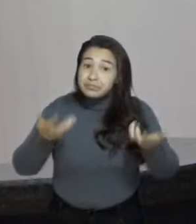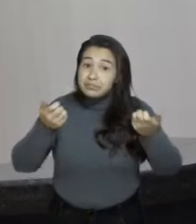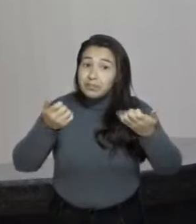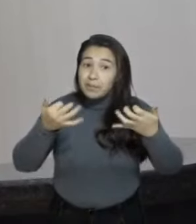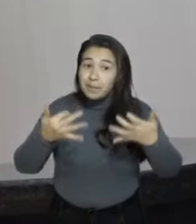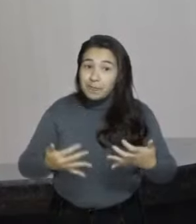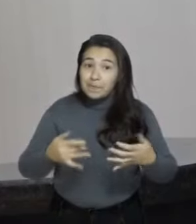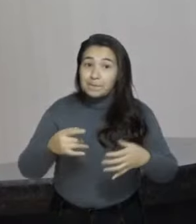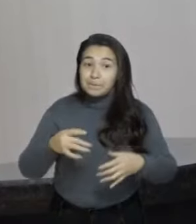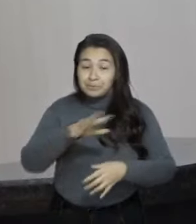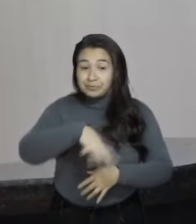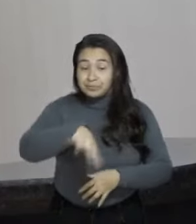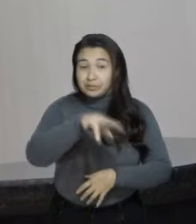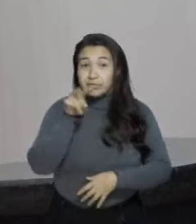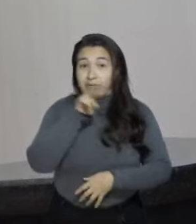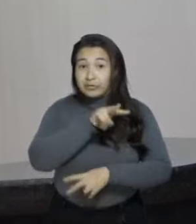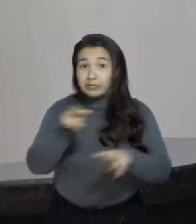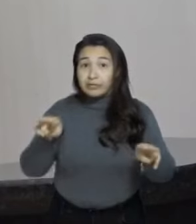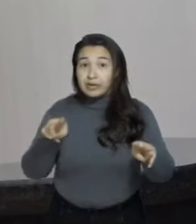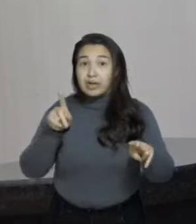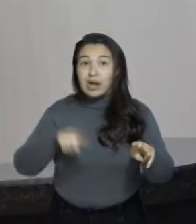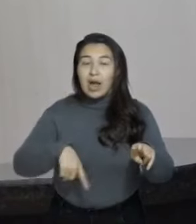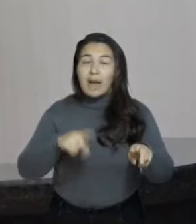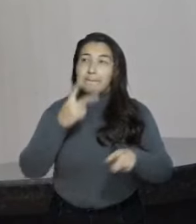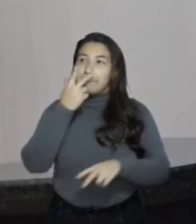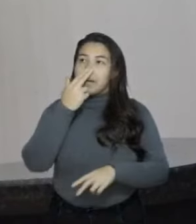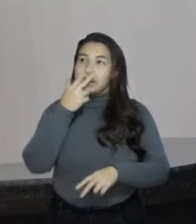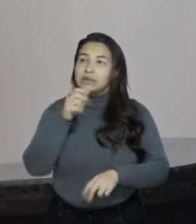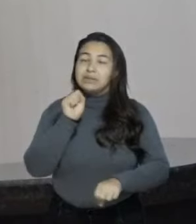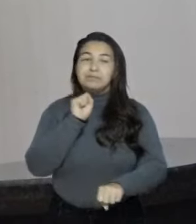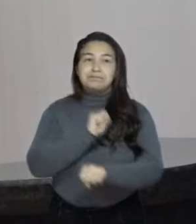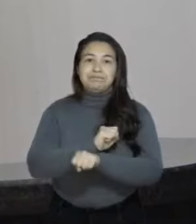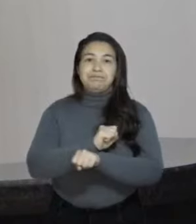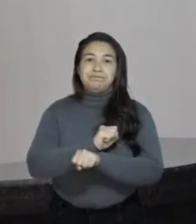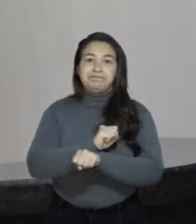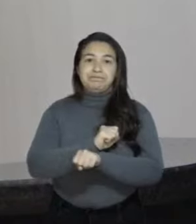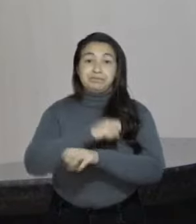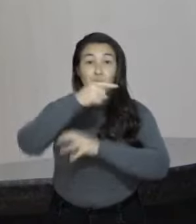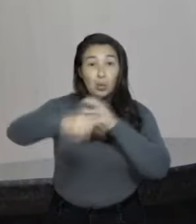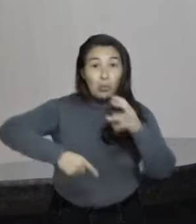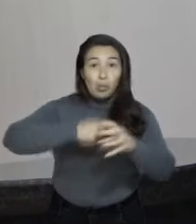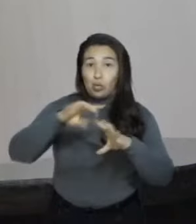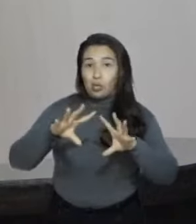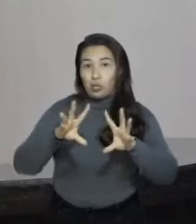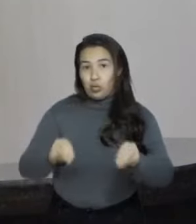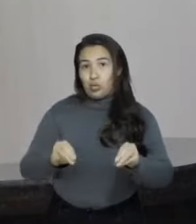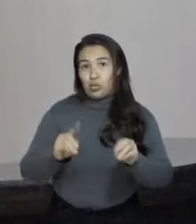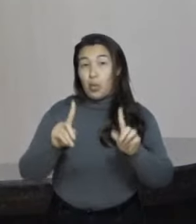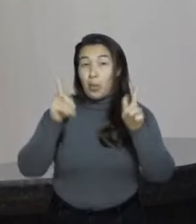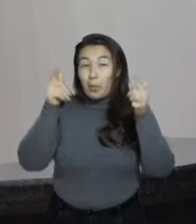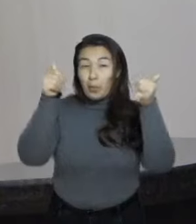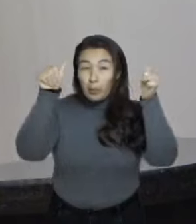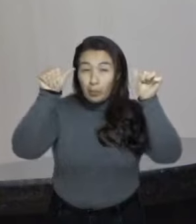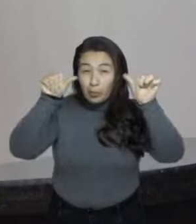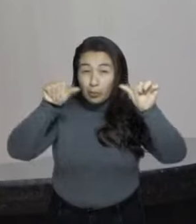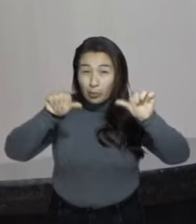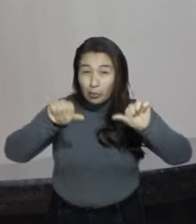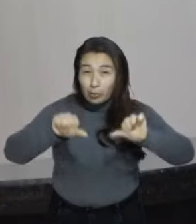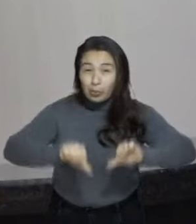que o cenário é de estagnação a nível Global com piora em alguns países